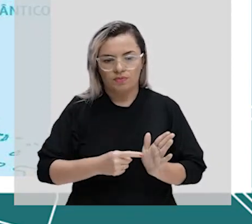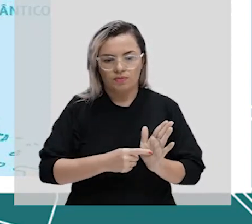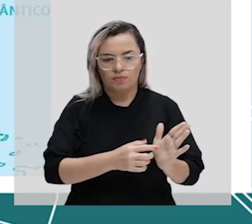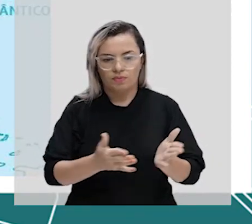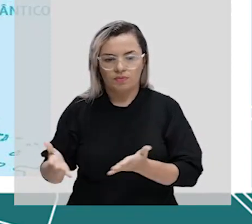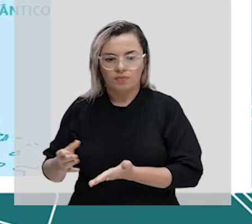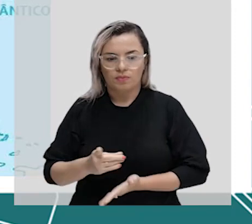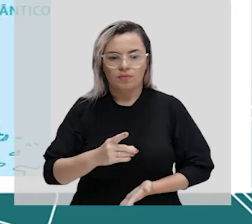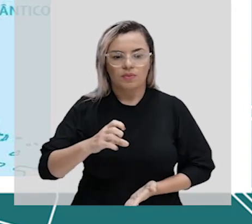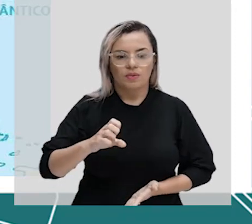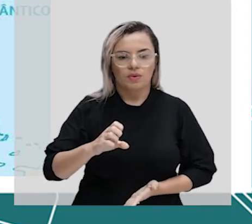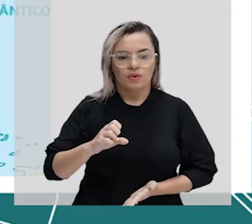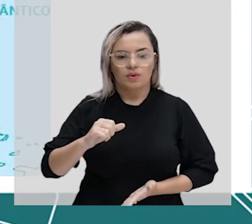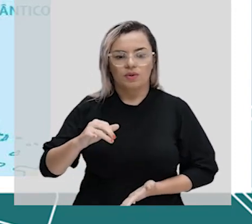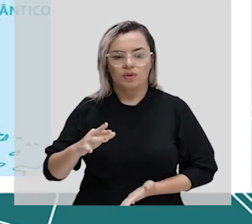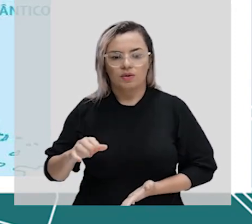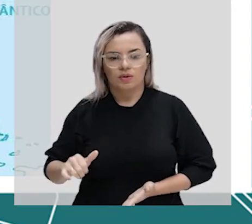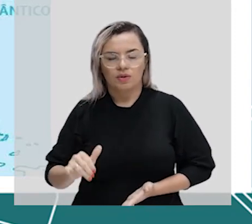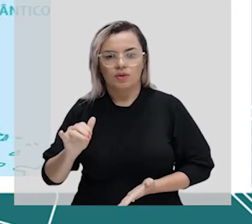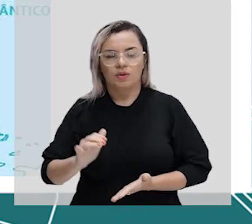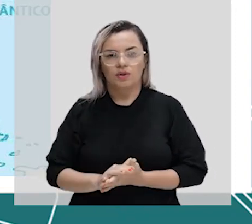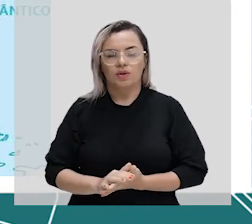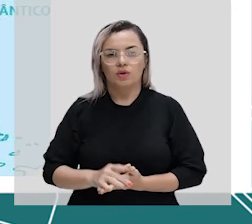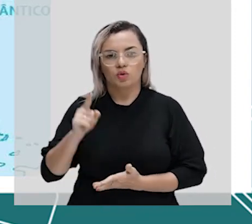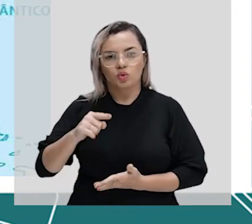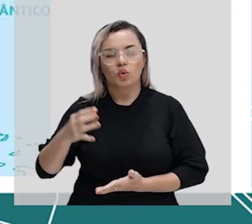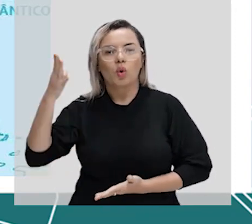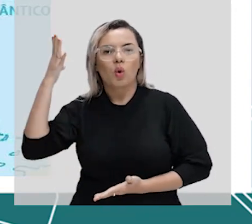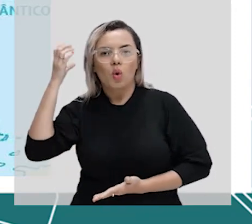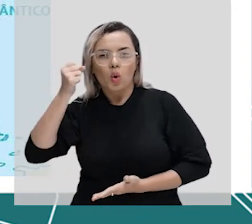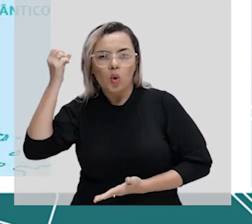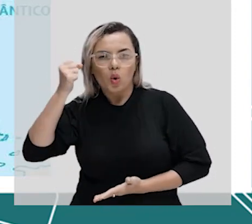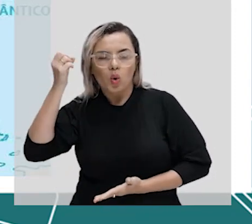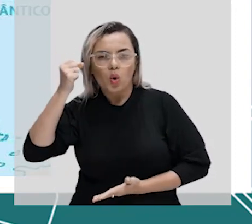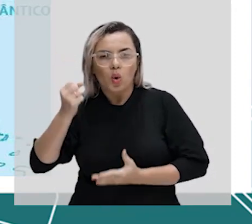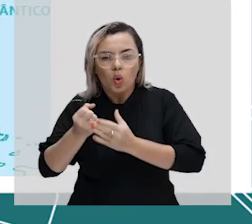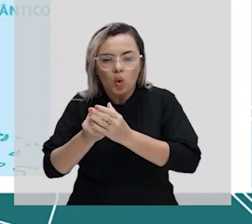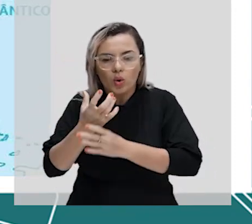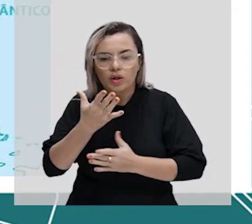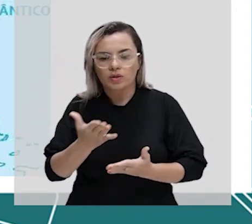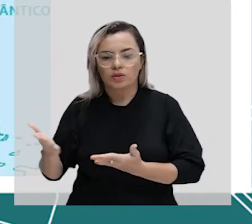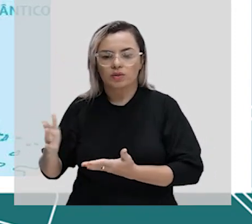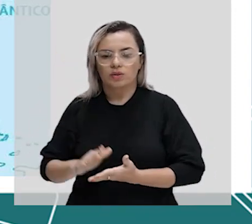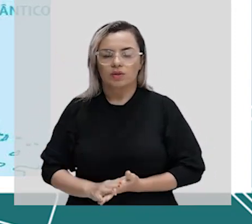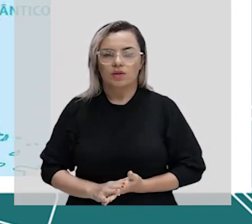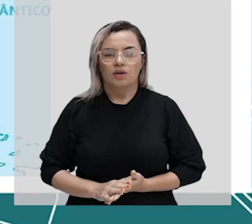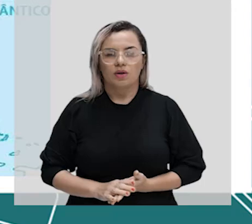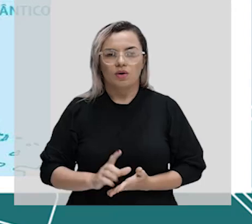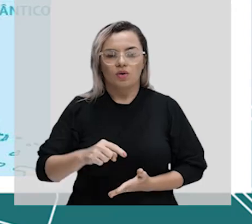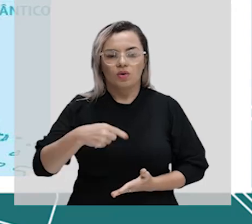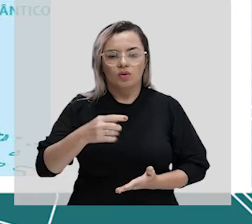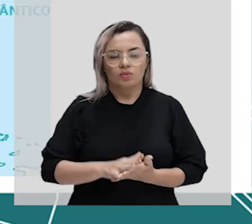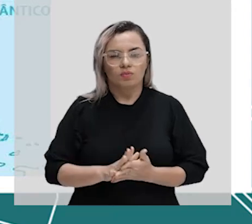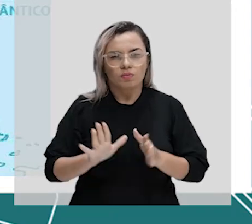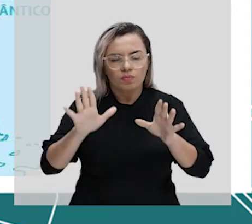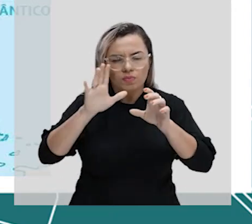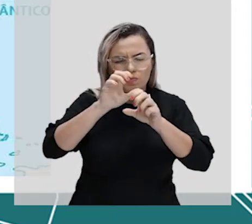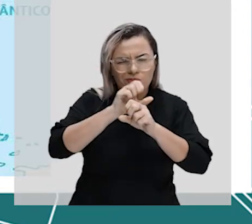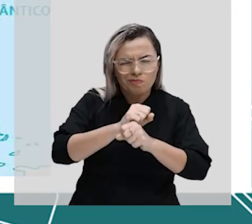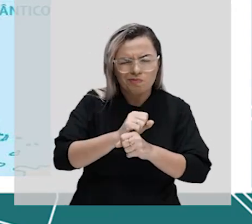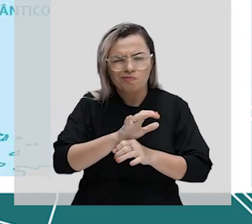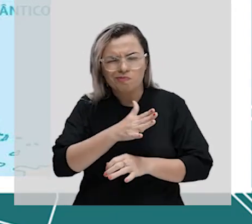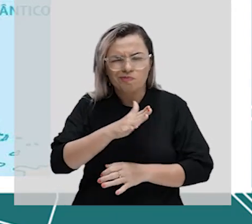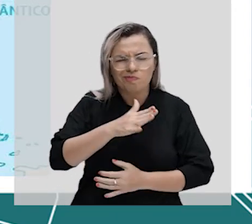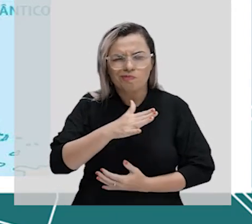Dairy Belt, que é a área onde tu vai ter grande produção de leite, tá? Onde tu tem, por exemplo, aqui mais escurinho aqui, né, mais ou menos vermelho,